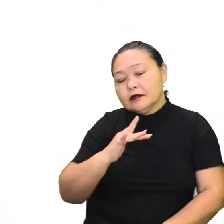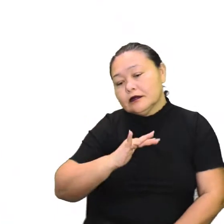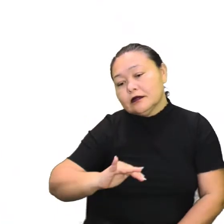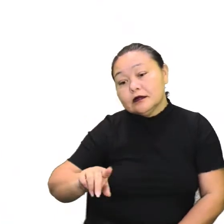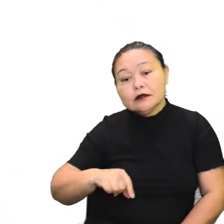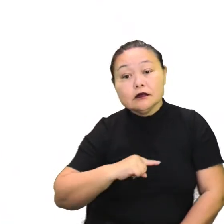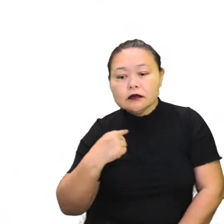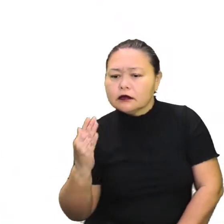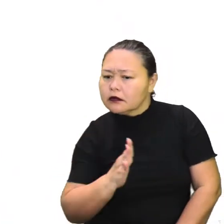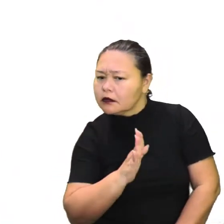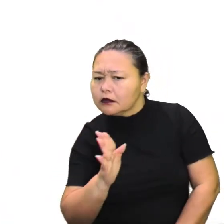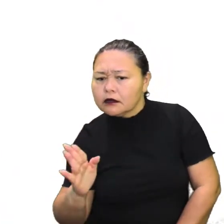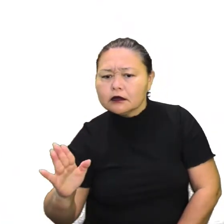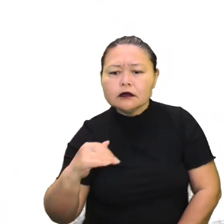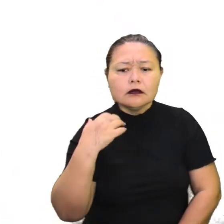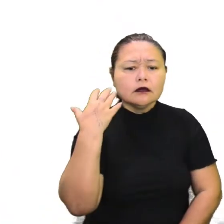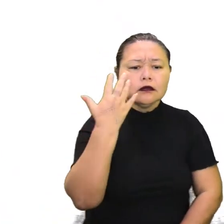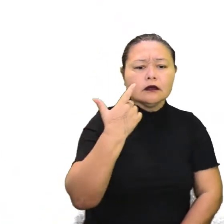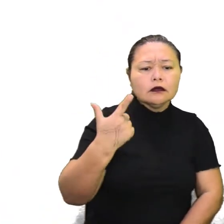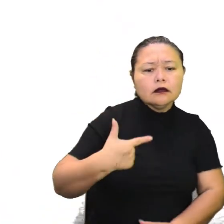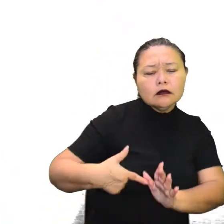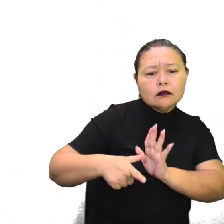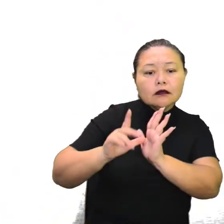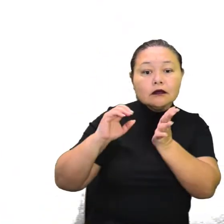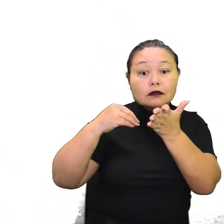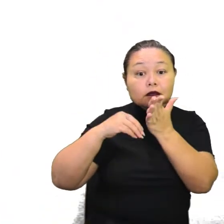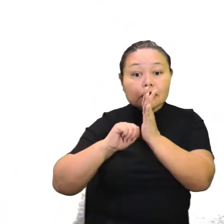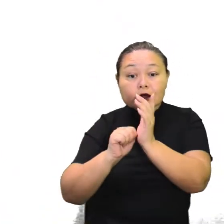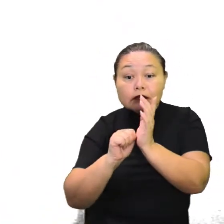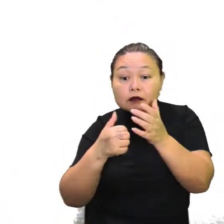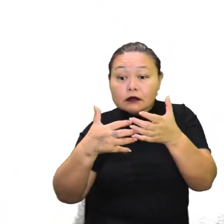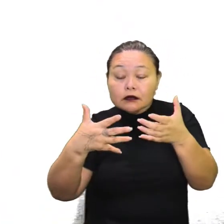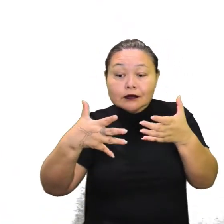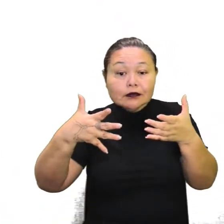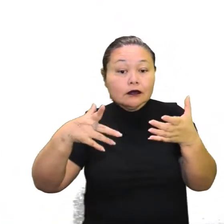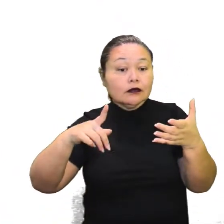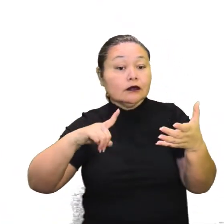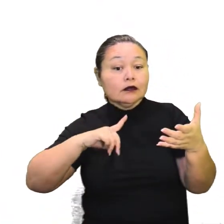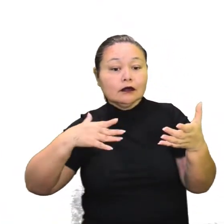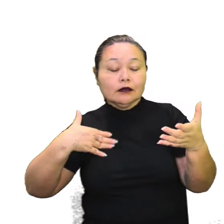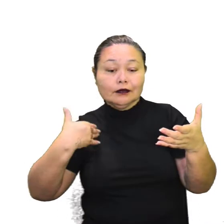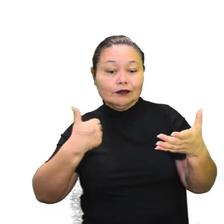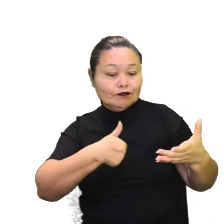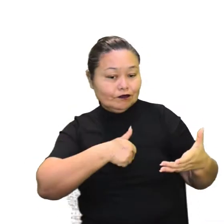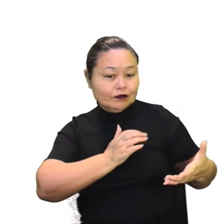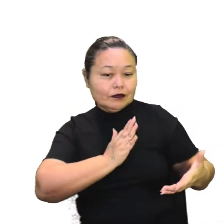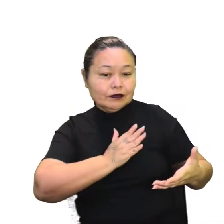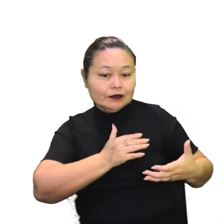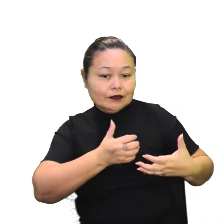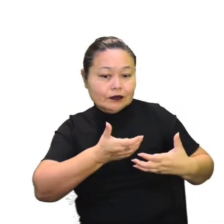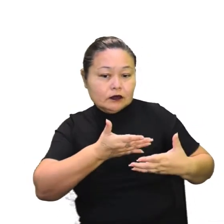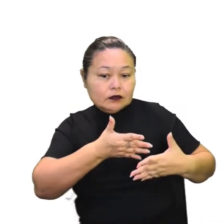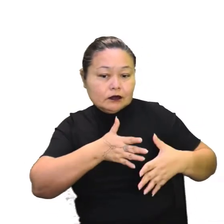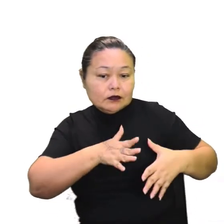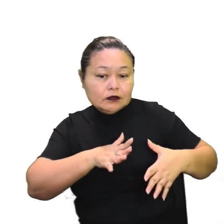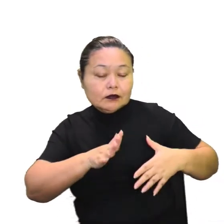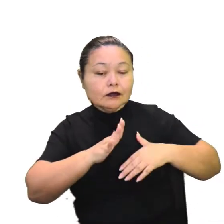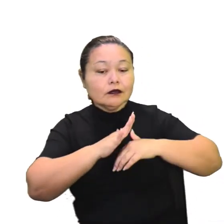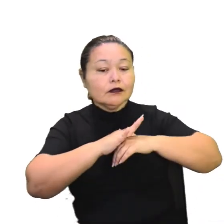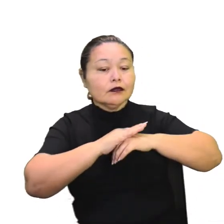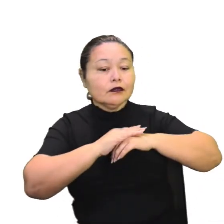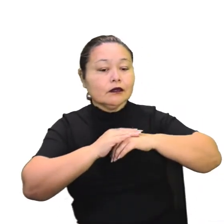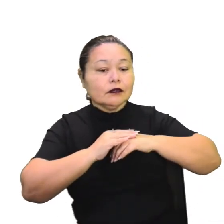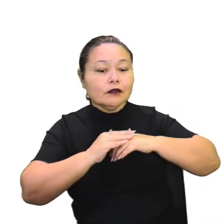criança que vagueia o canto, ante o mistério da amplidão suspensa. Meu coração é um vago de